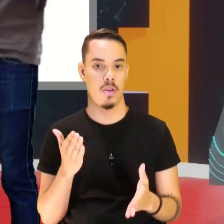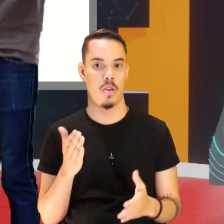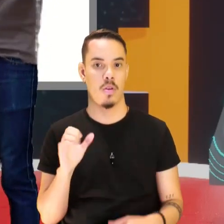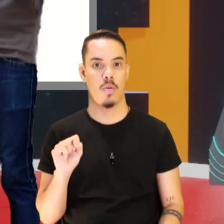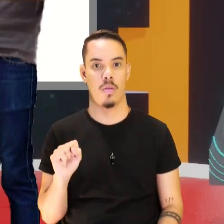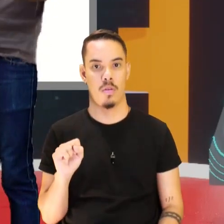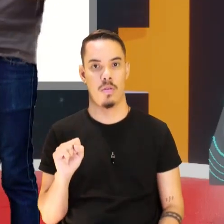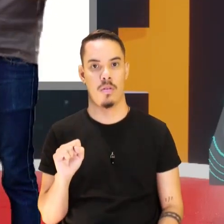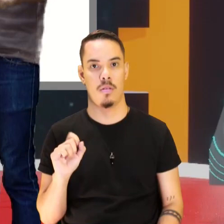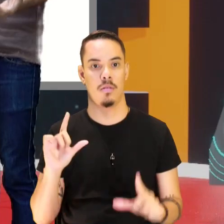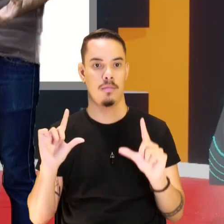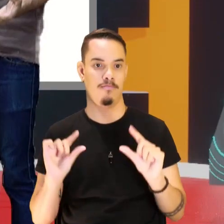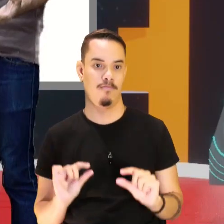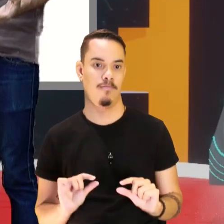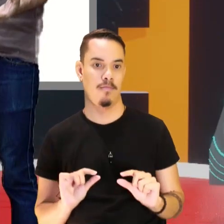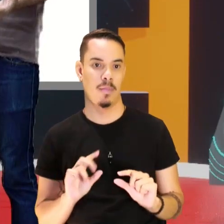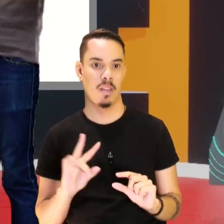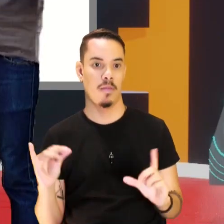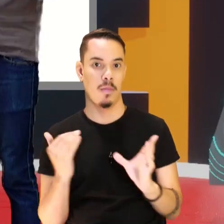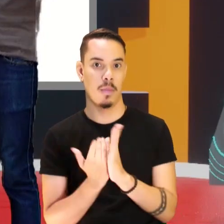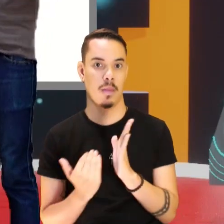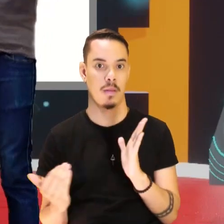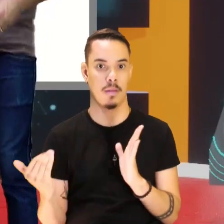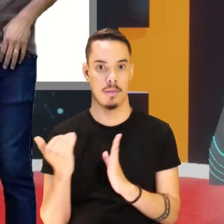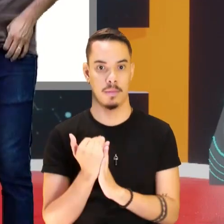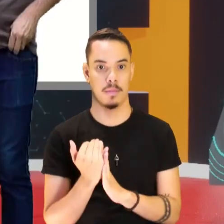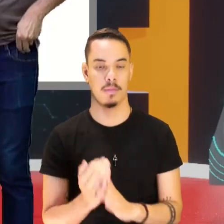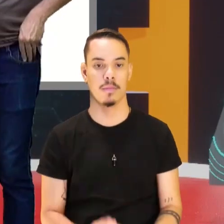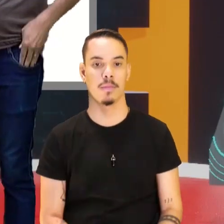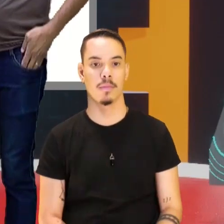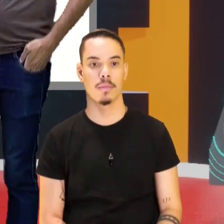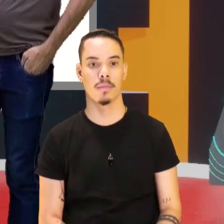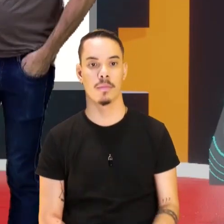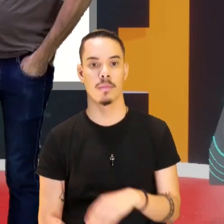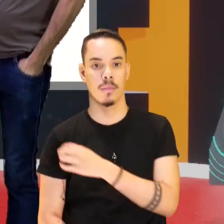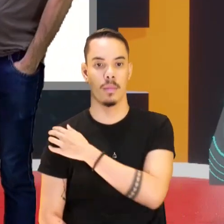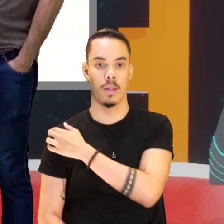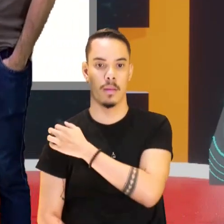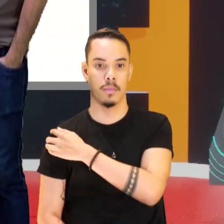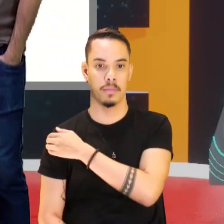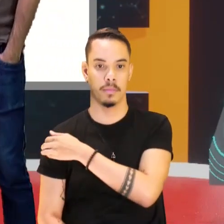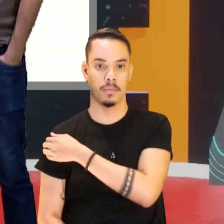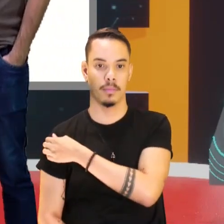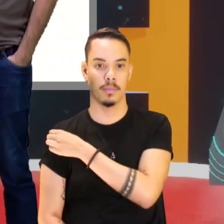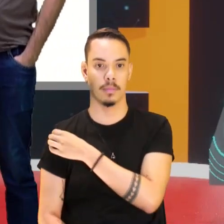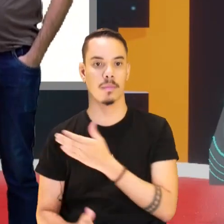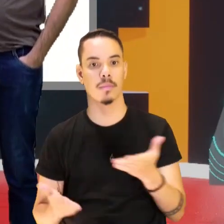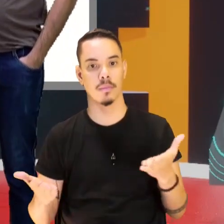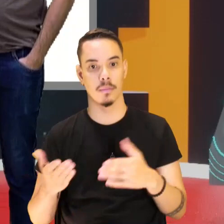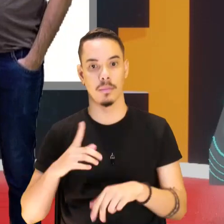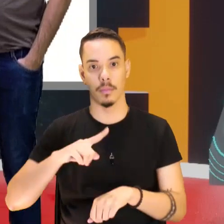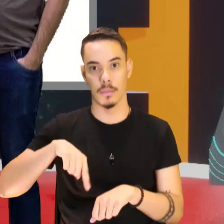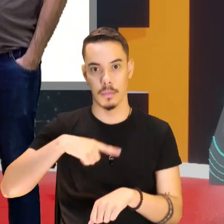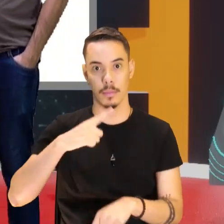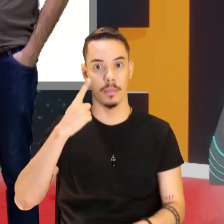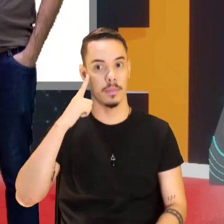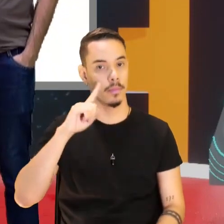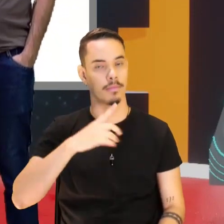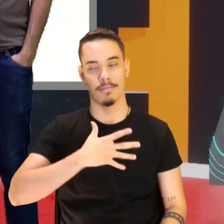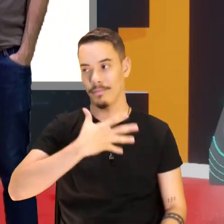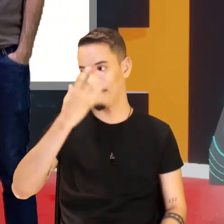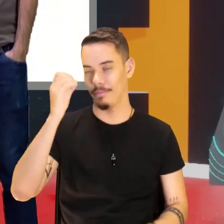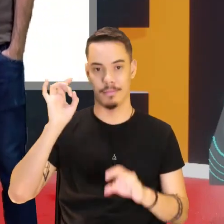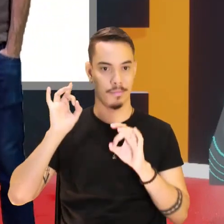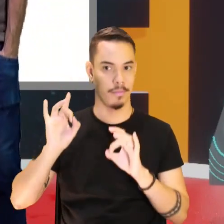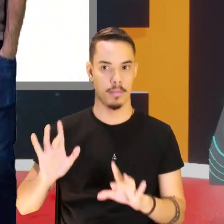ou pode diminuir que vai aumentar os dias horas e dias aí esquece nem liga